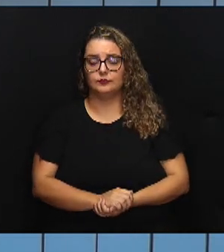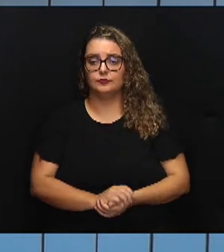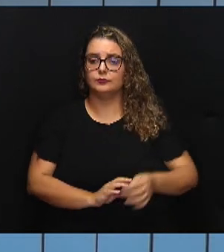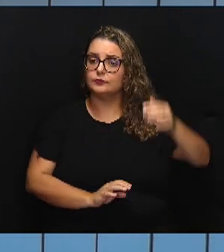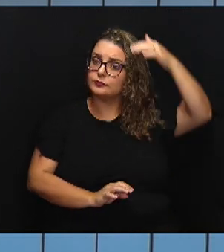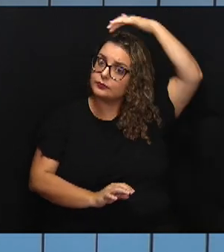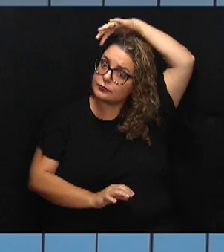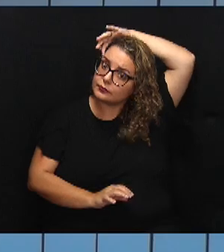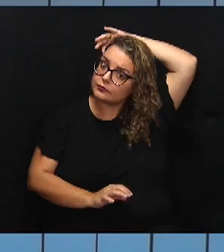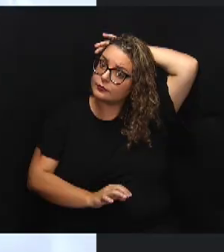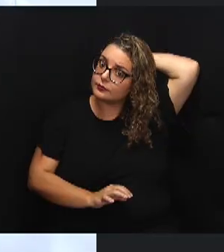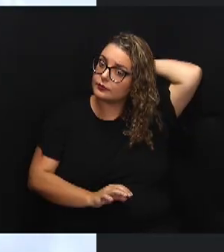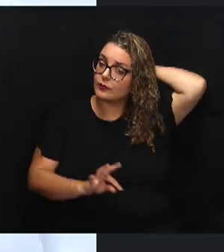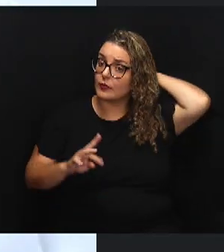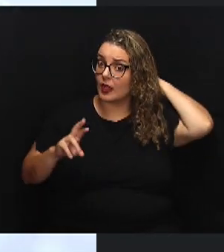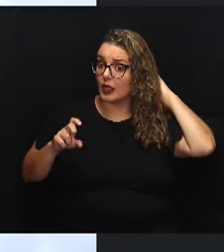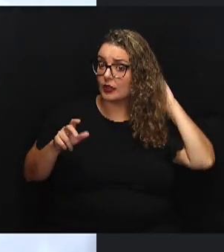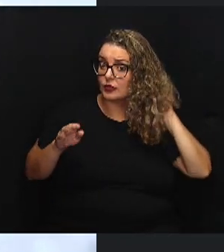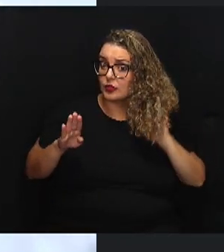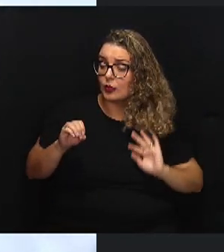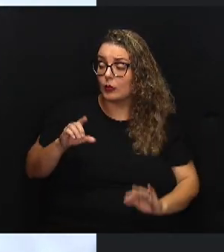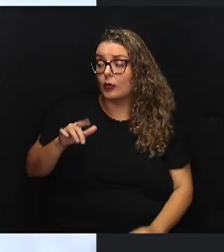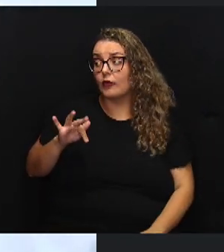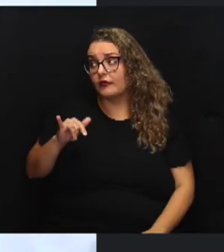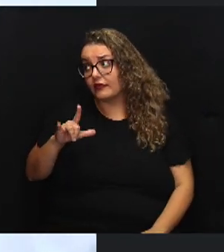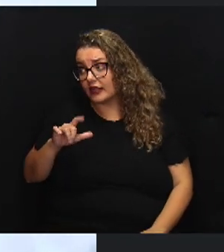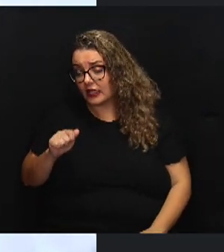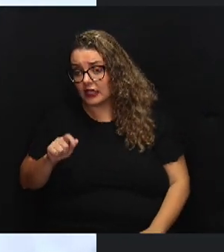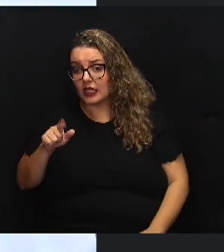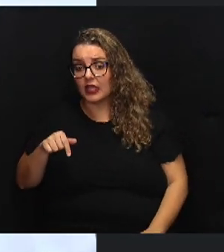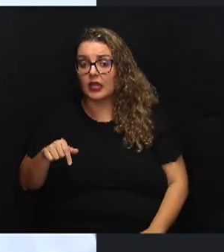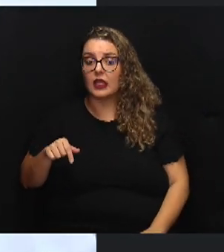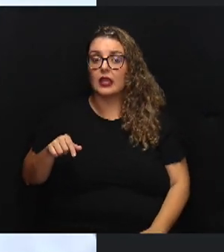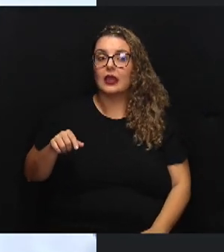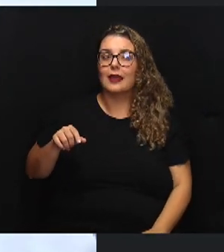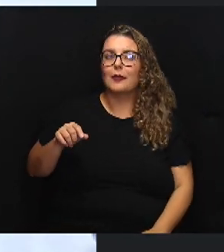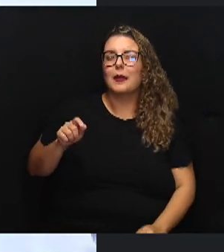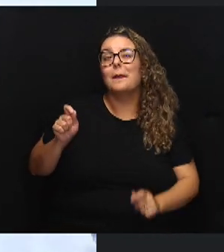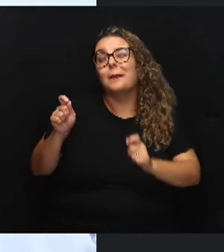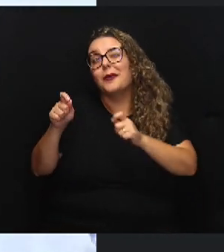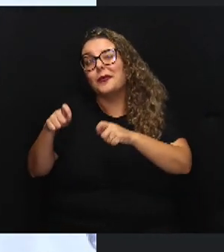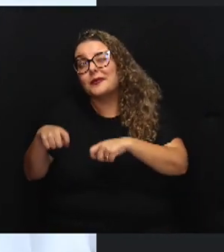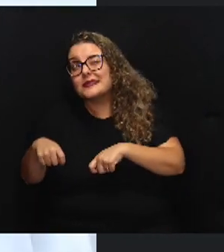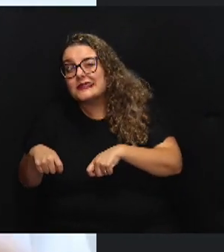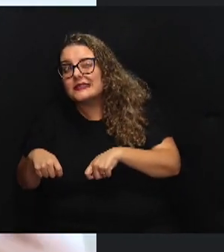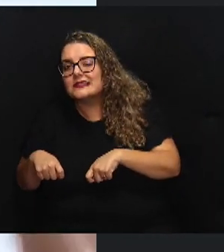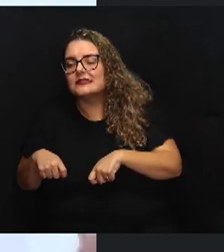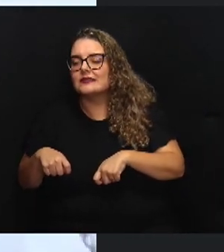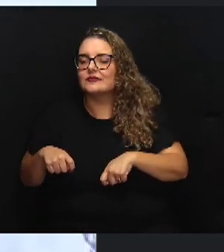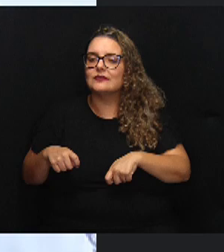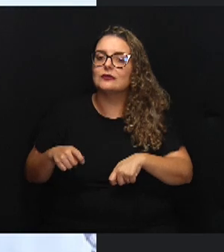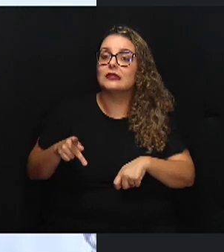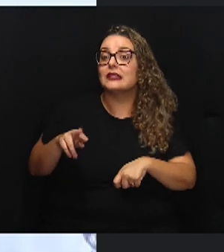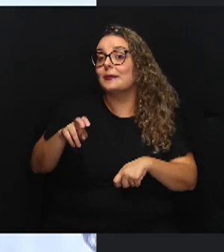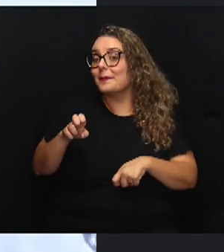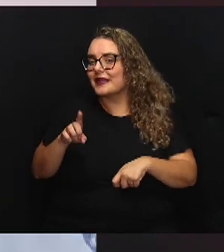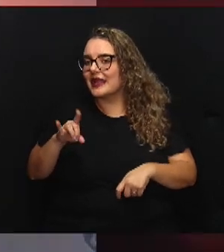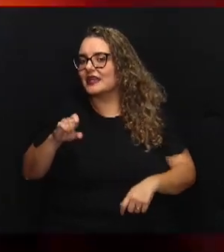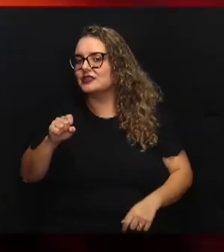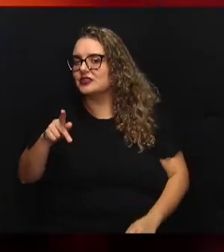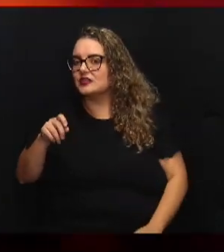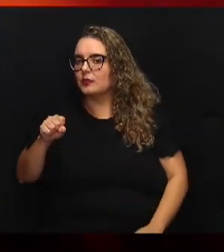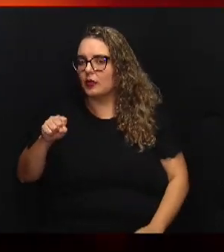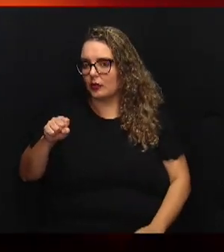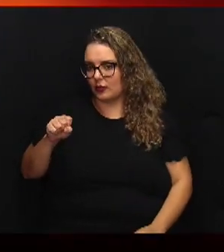A trombofilia, ela é uma tendência para a trombose, ela é uma situação que predispõe à